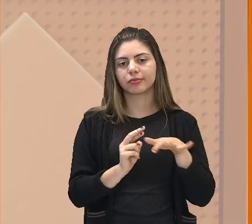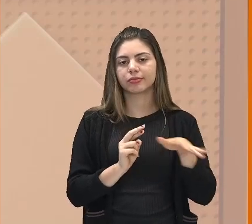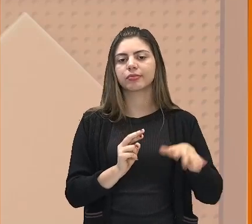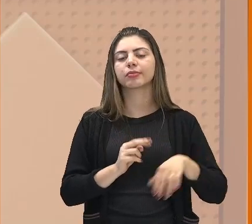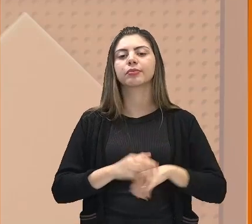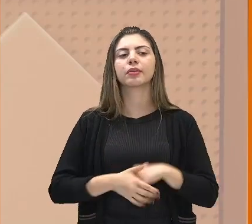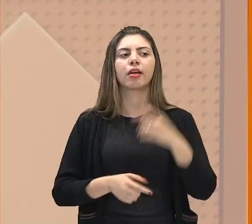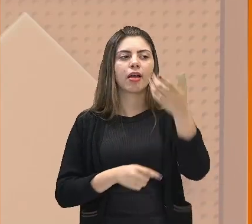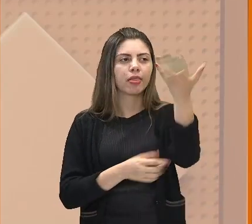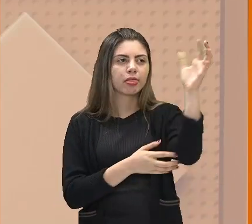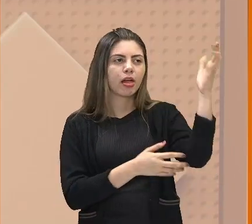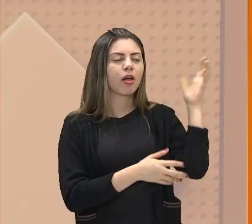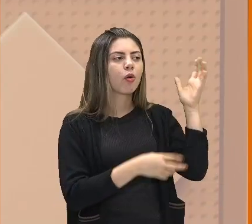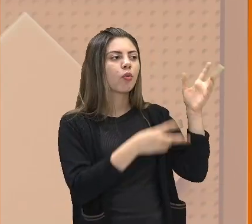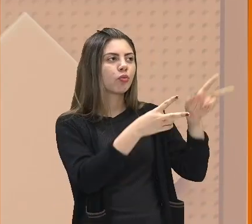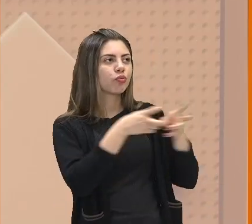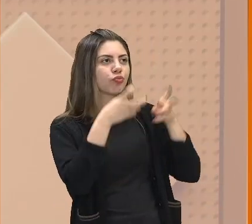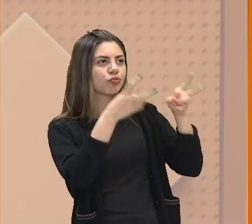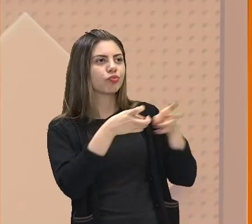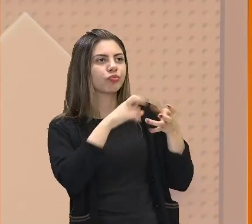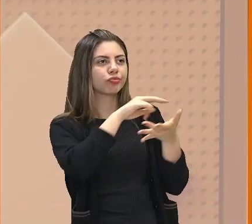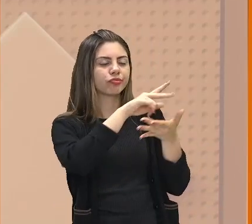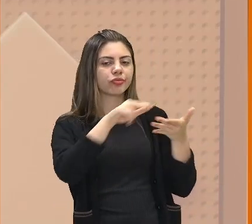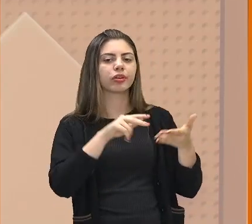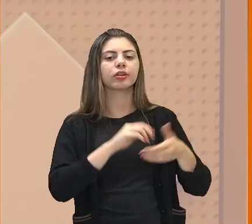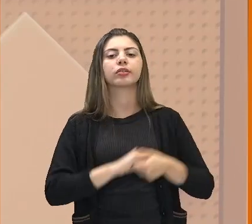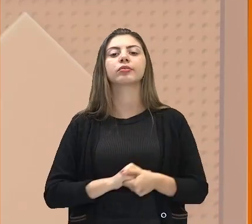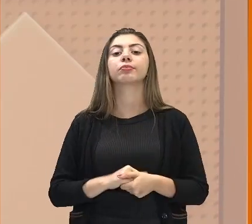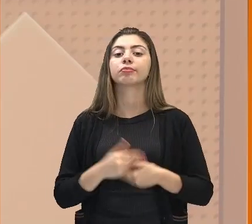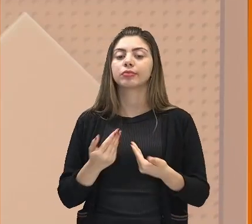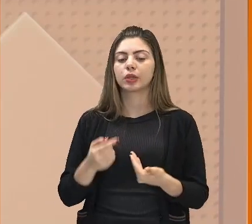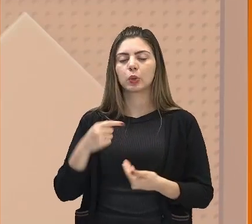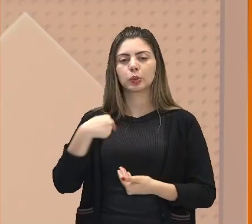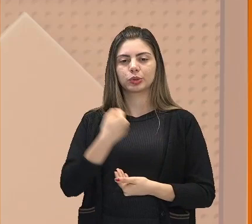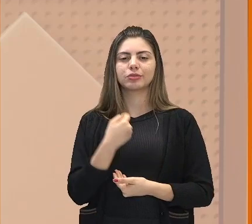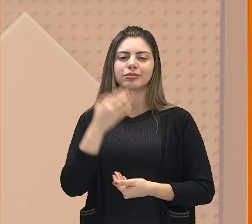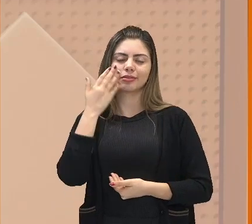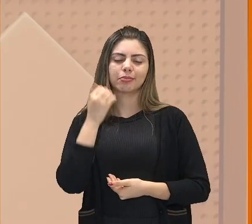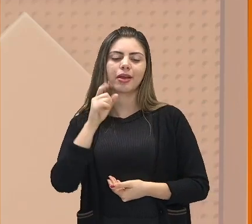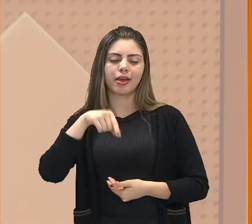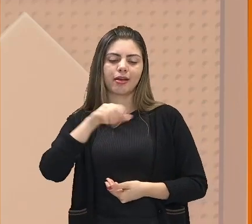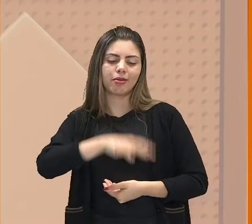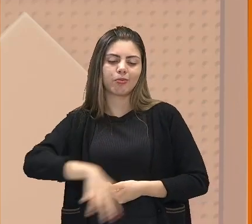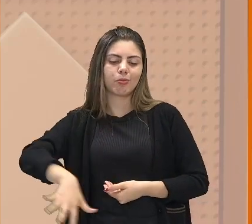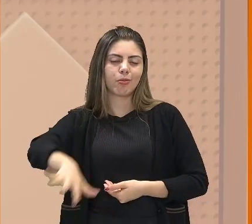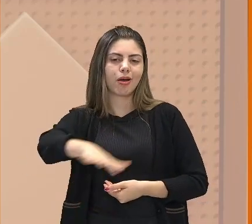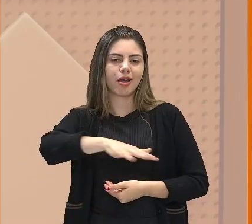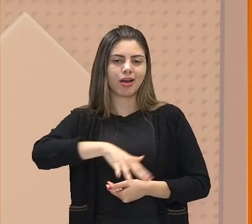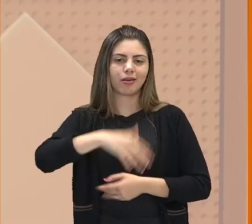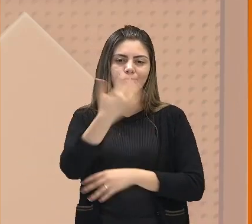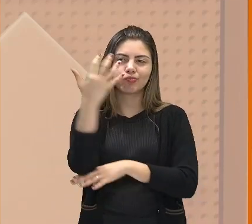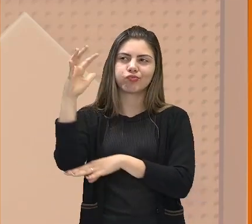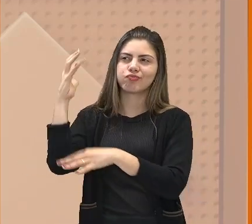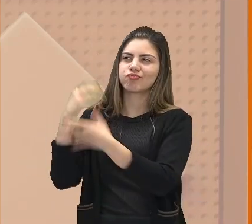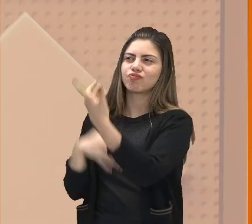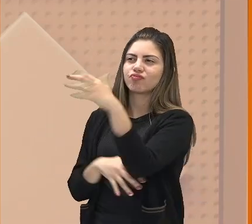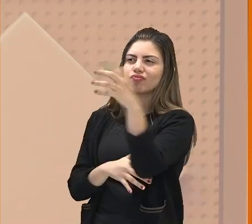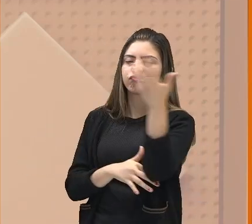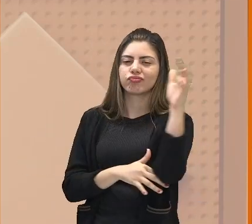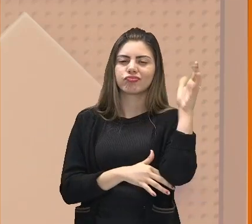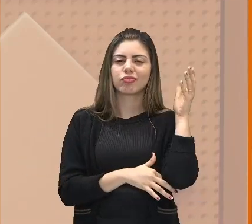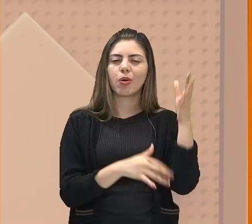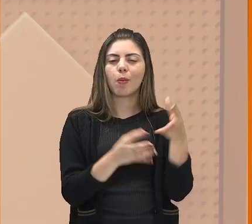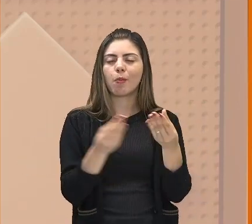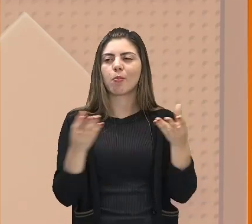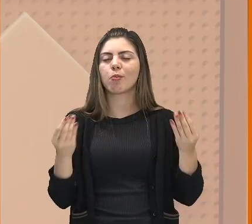natureza poderia lhe proporcionar, né? Nós estamos numa região aqui que ela é bastante rica, tanto em